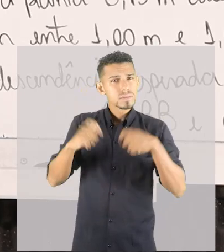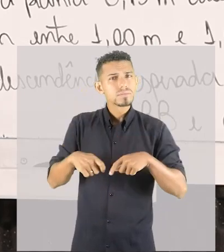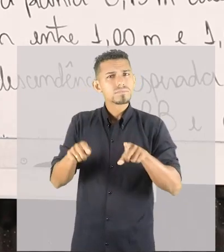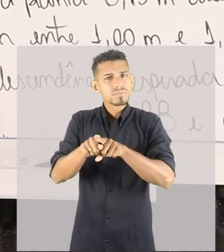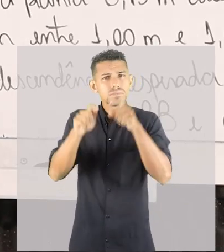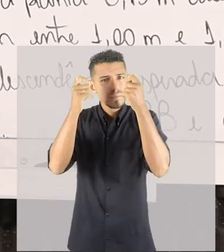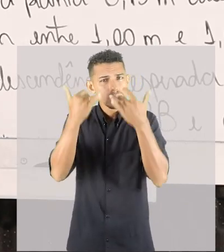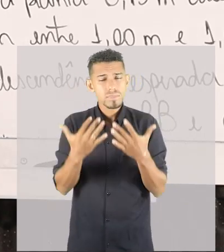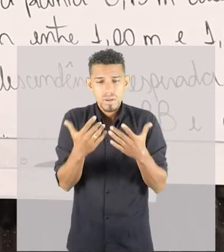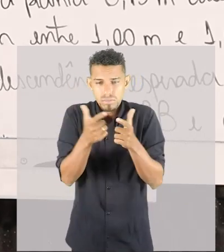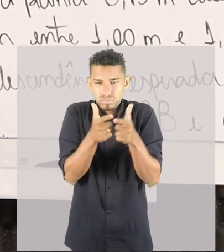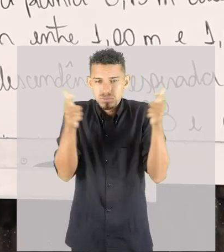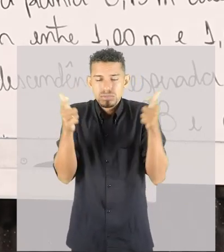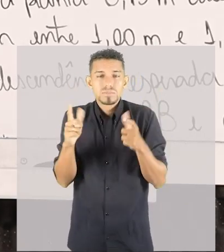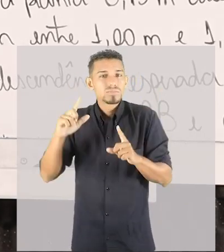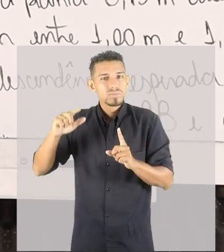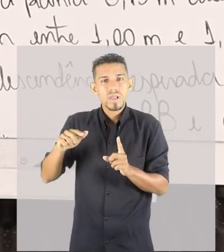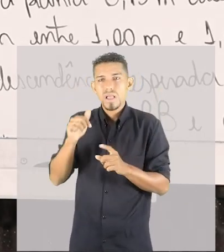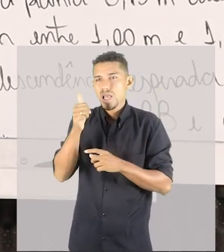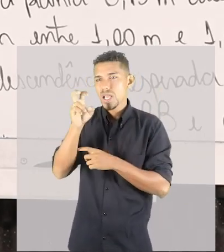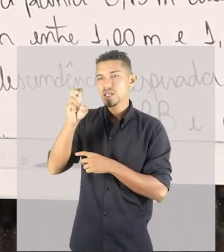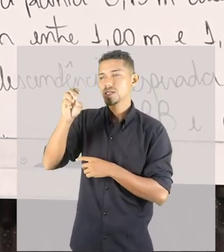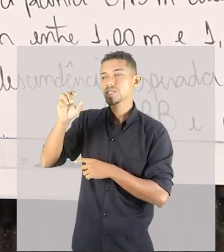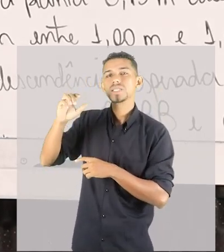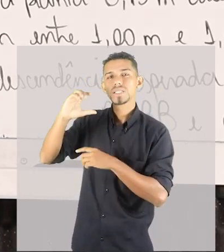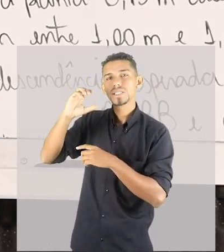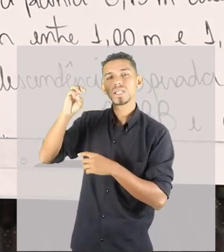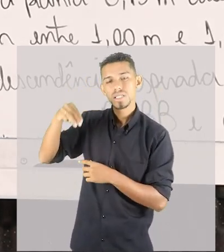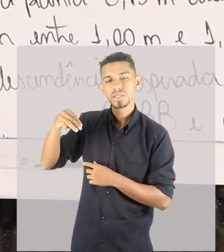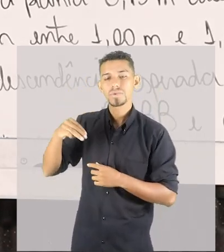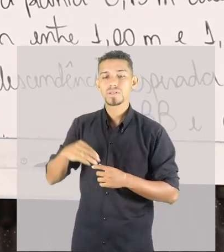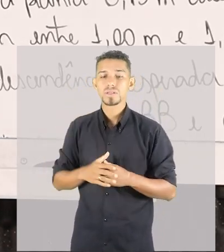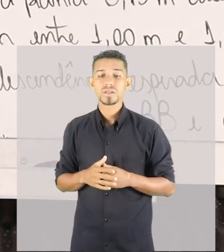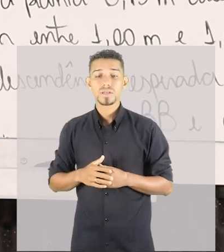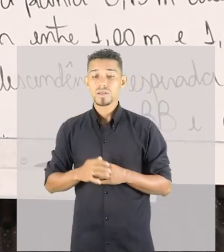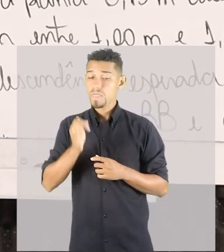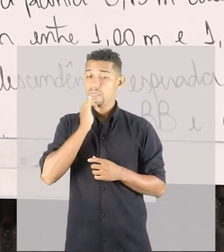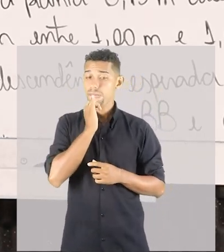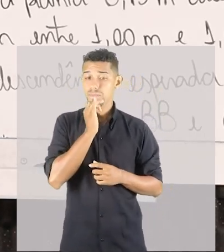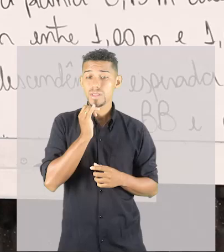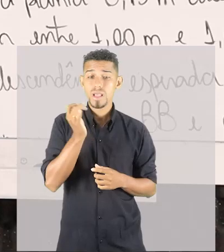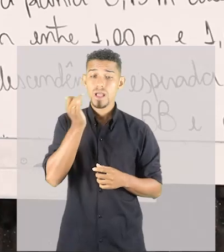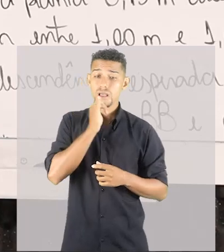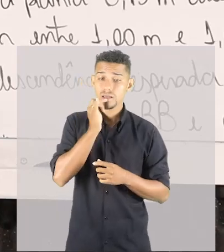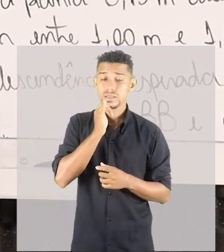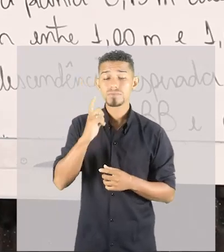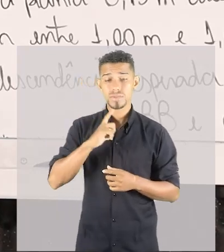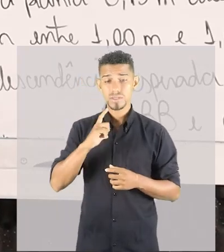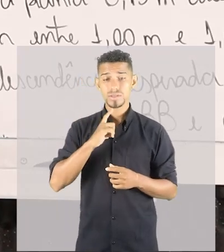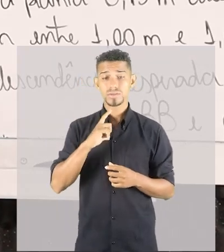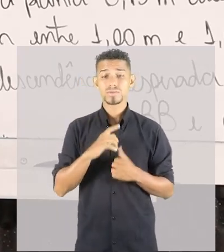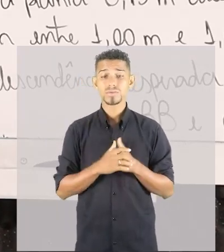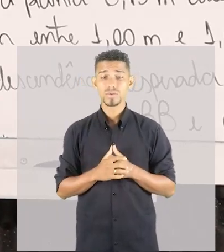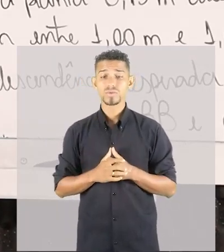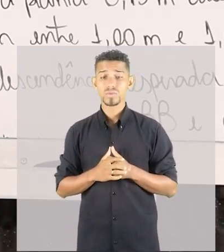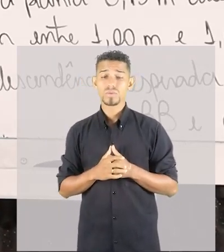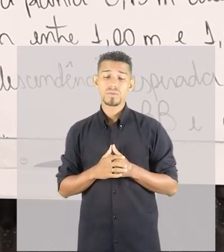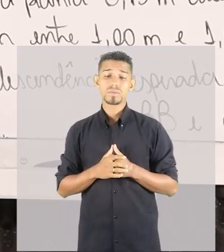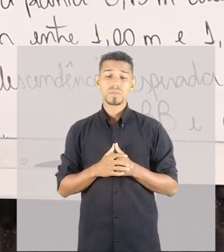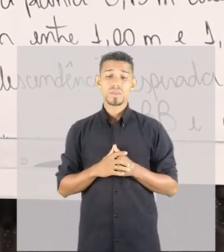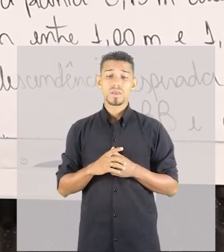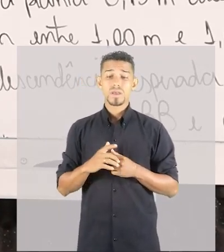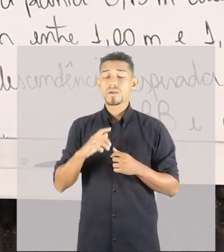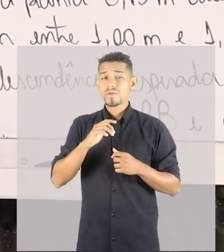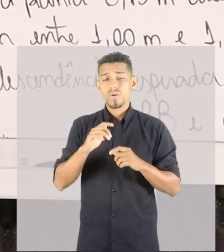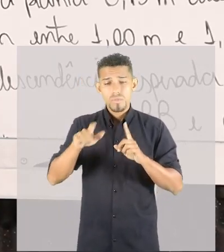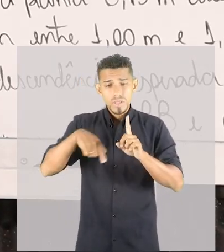dominante aumenta 15 centímetros na planta. Então, se nesse exemplo aqui eu tenho um alelo dominante, a gente vai aumentar